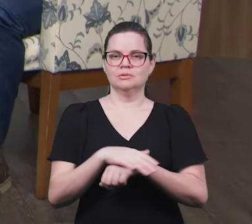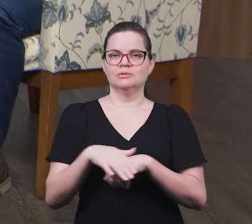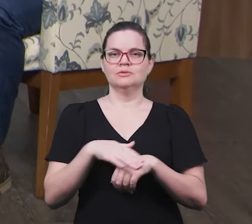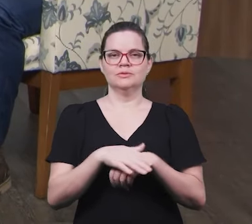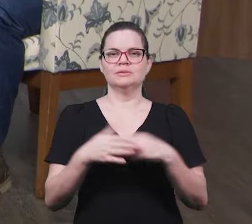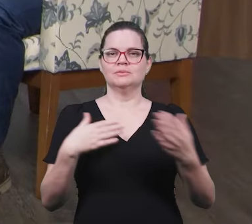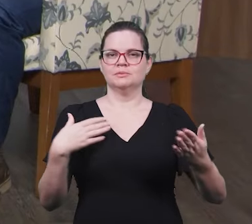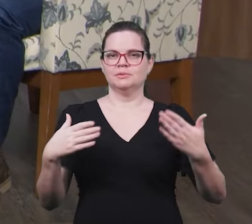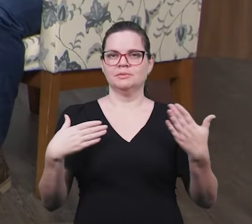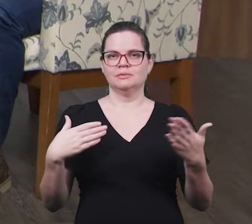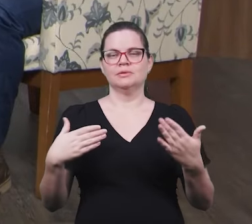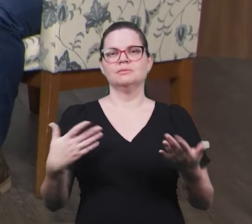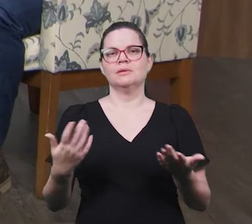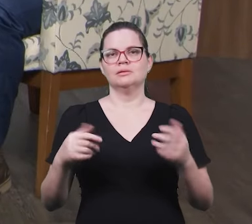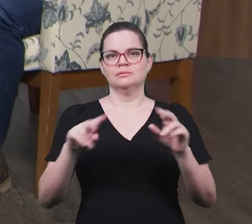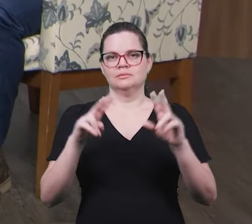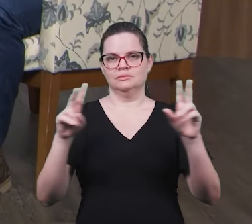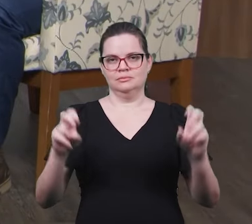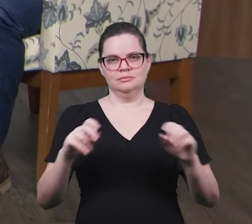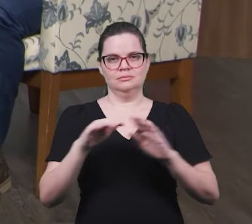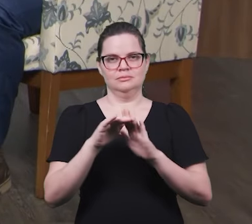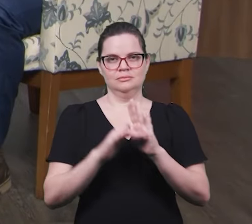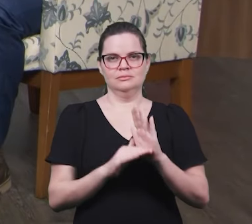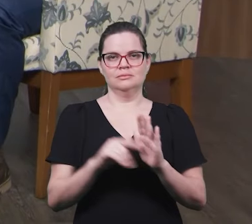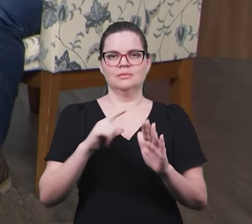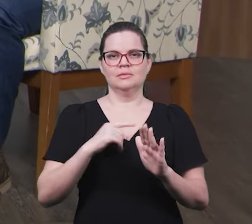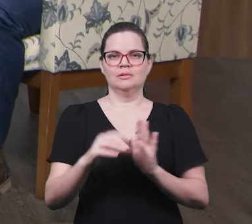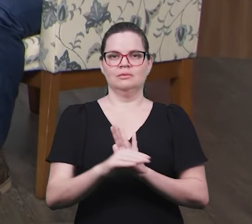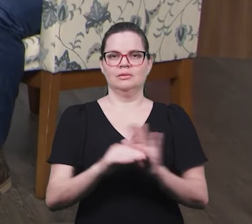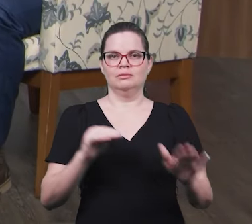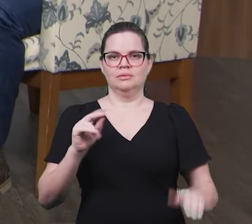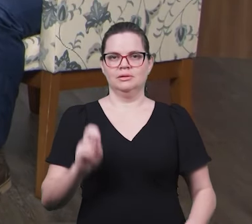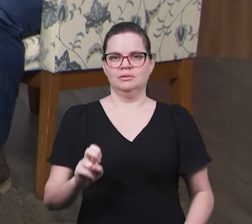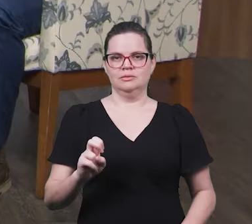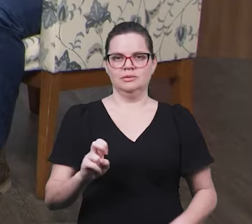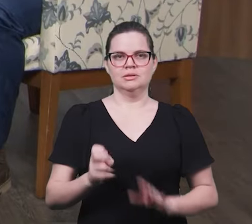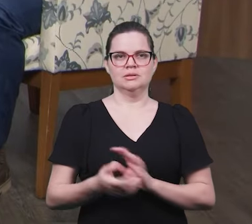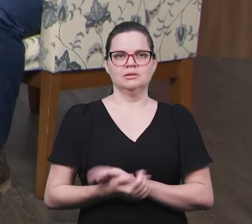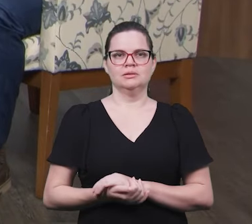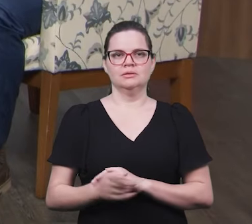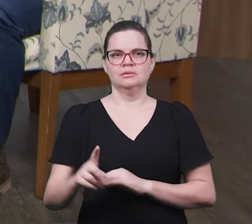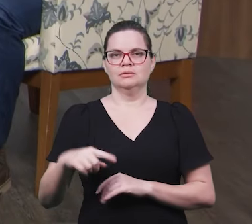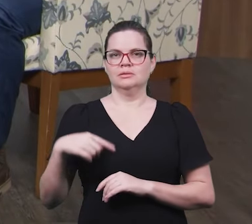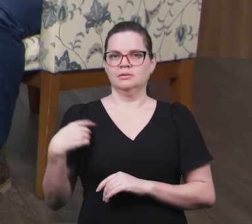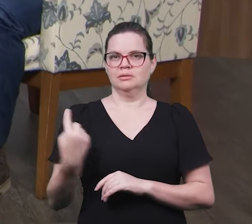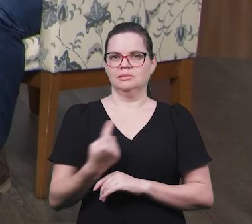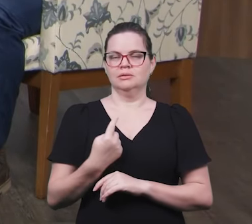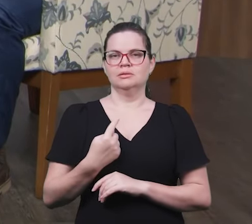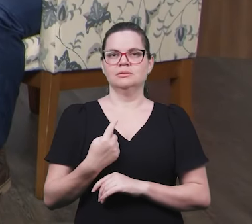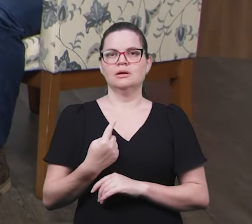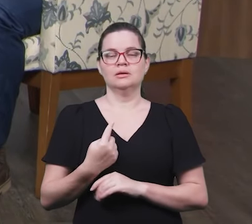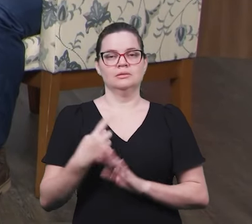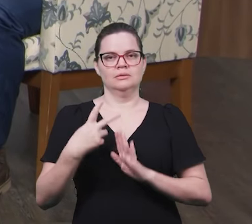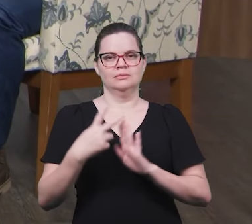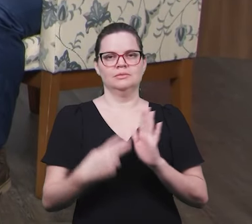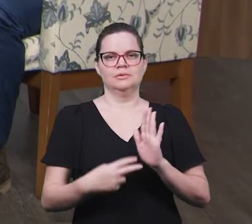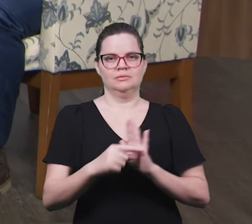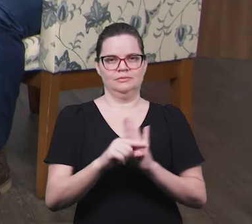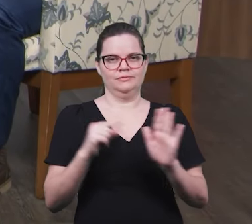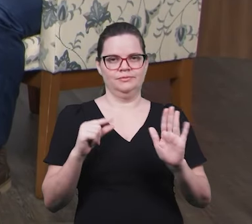seguindo dentro dessa sequência. Nós chegamos ao capítulo 5 do Êxodo, onde nós vamos ver a